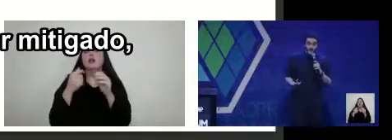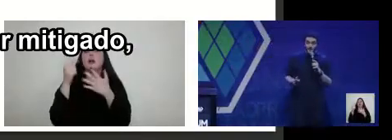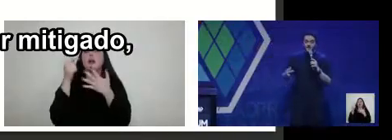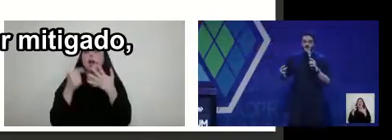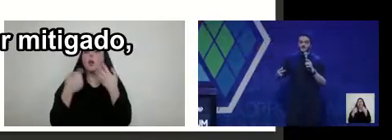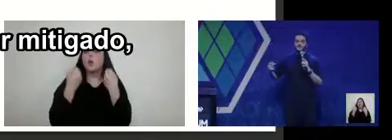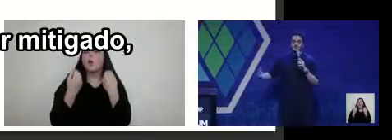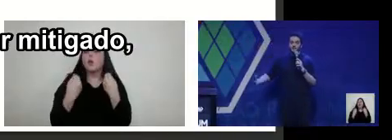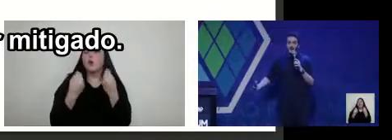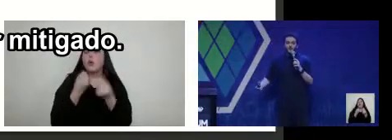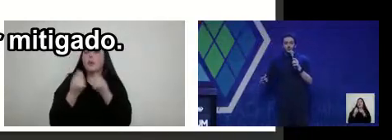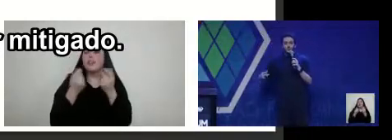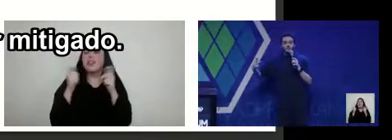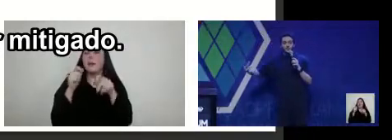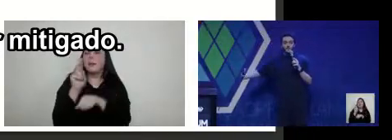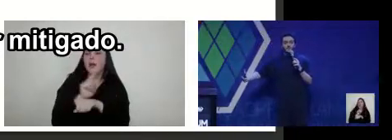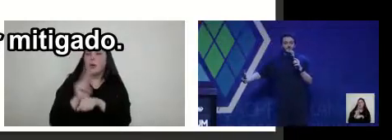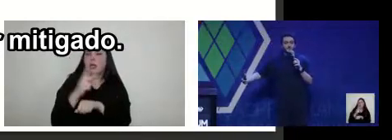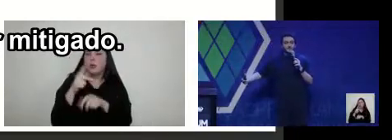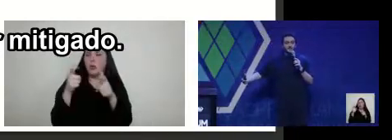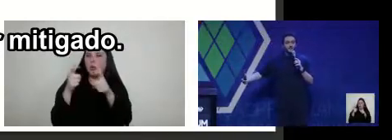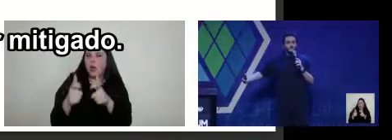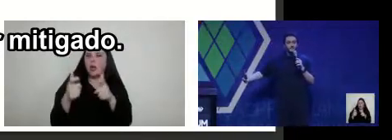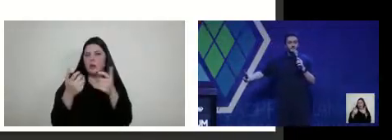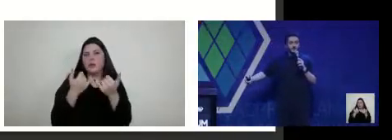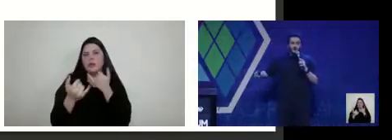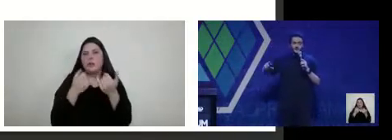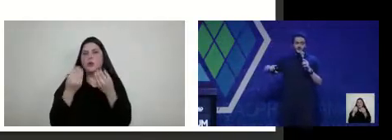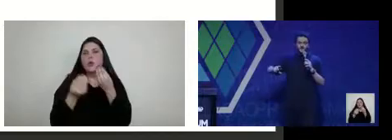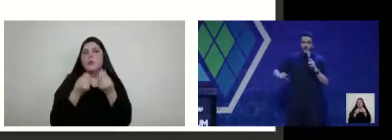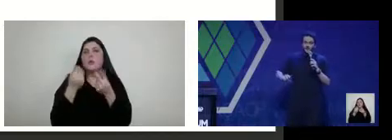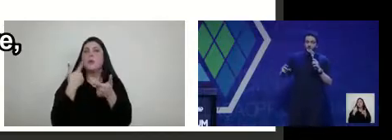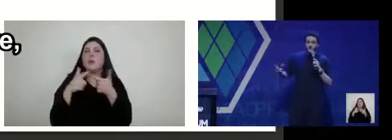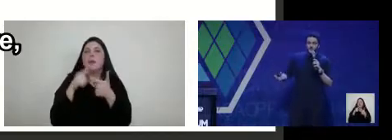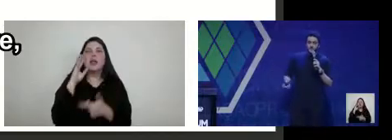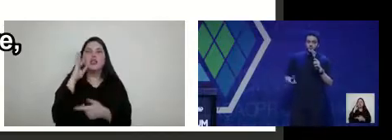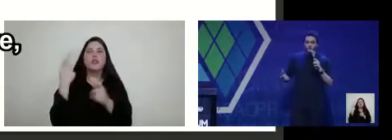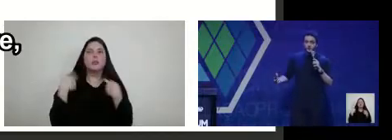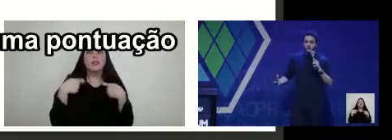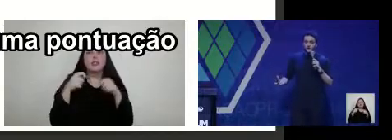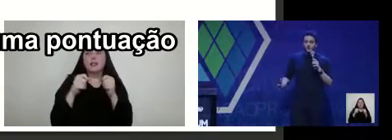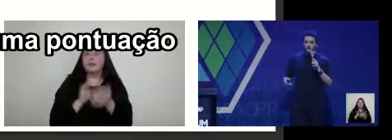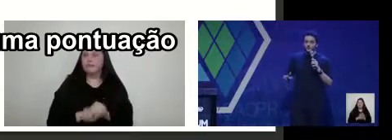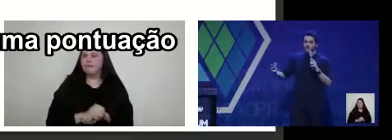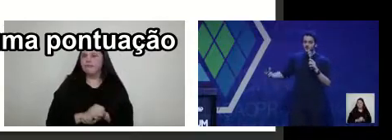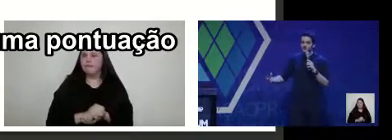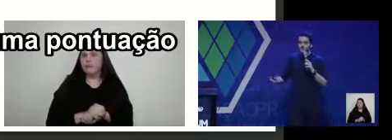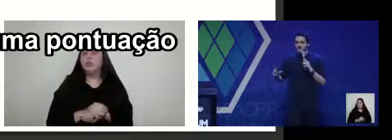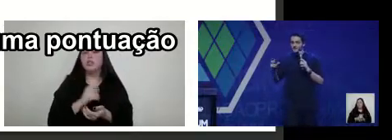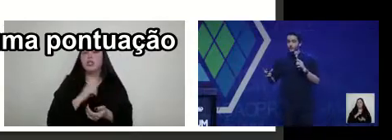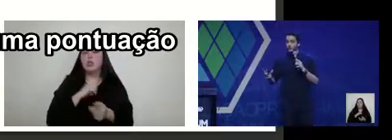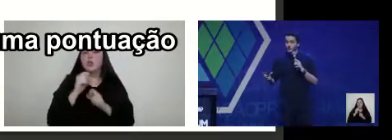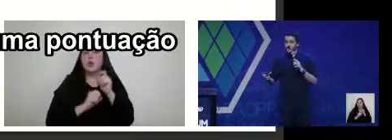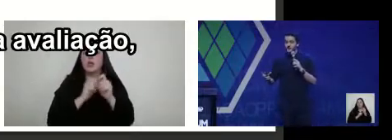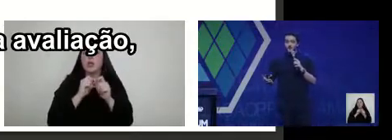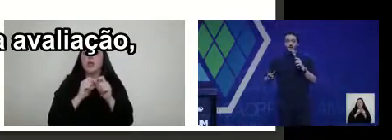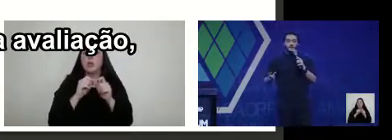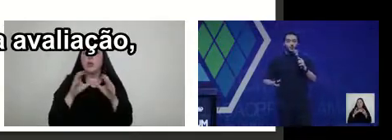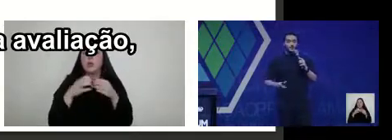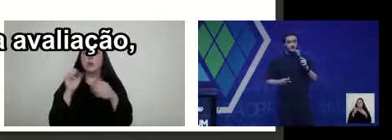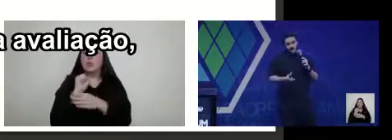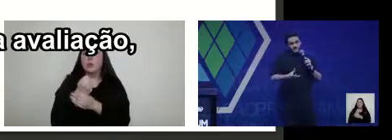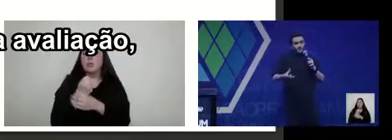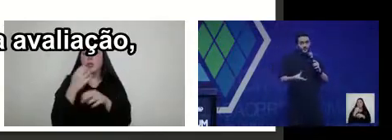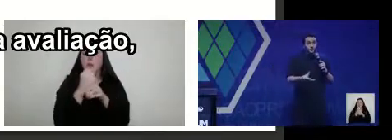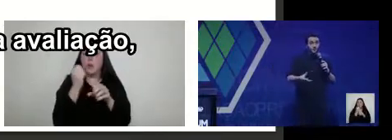aquele ambiente deve ser mitigado, como aquele problema deve ser mitigado. Então, dessa forma, a gente recebe um score, então o time de segurança recebe uma pontuação